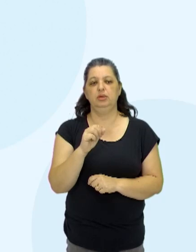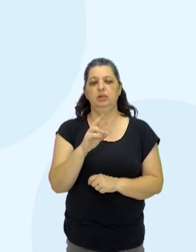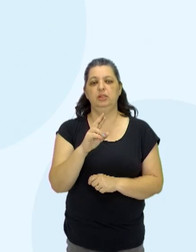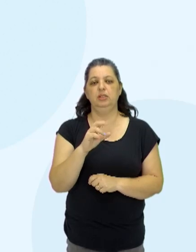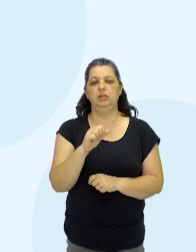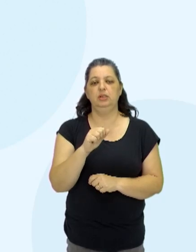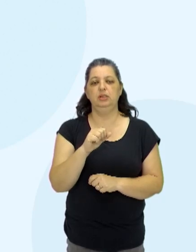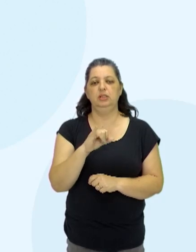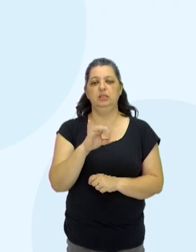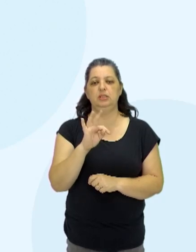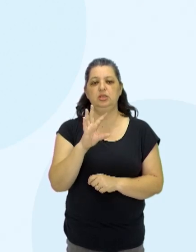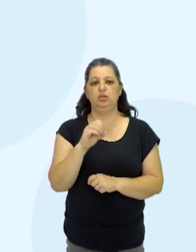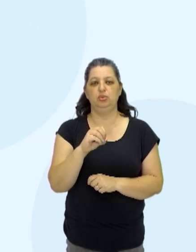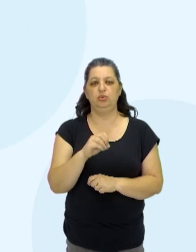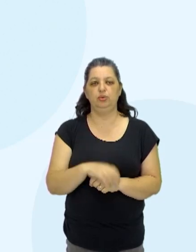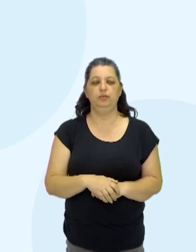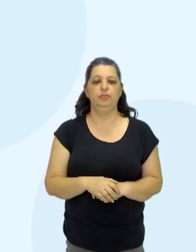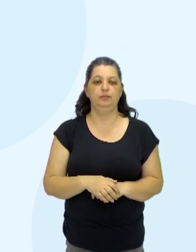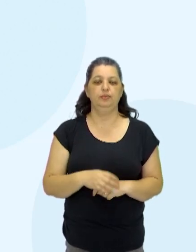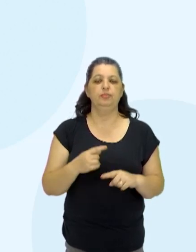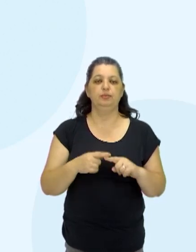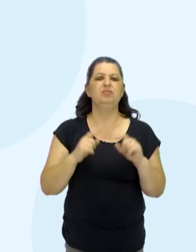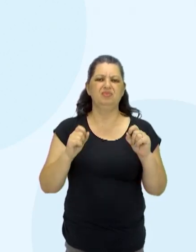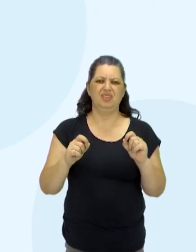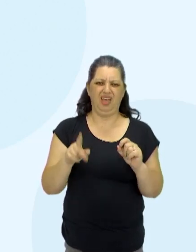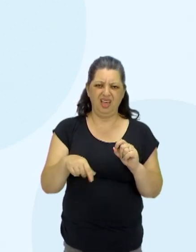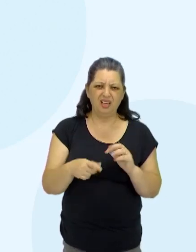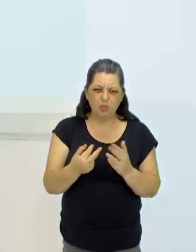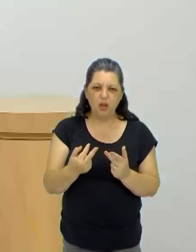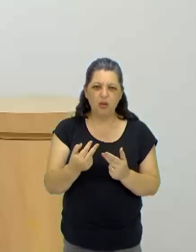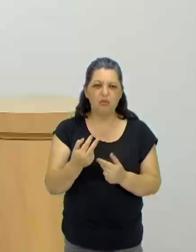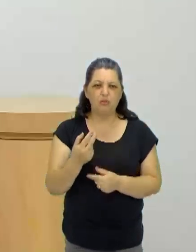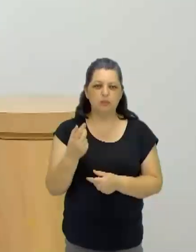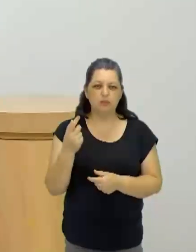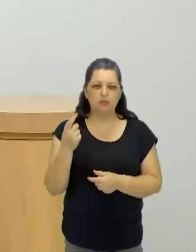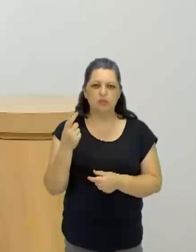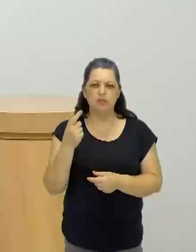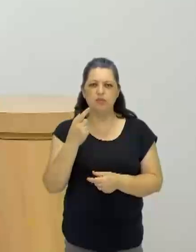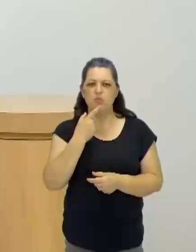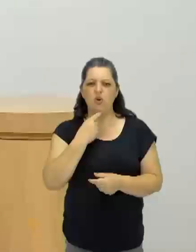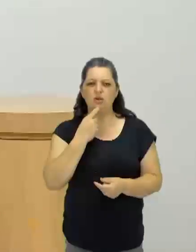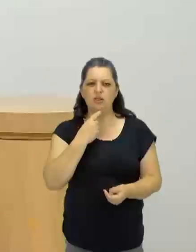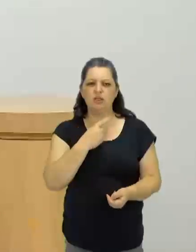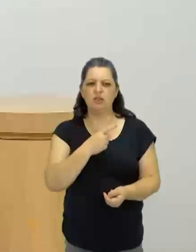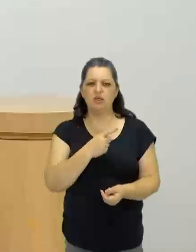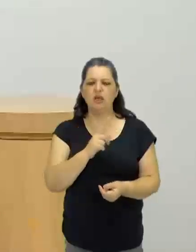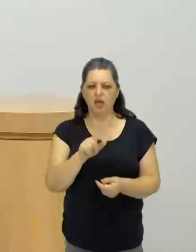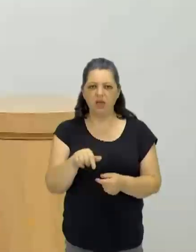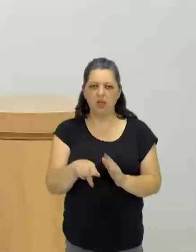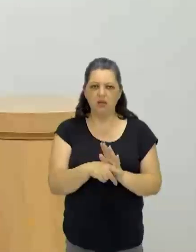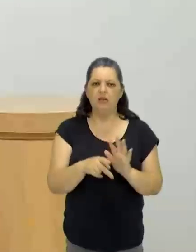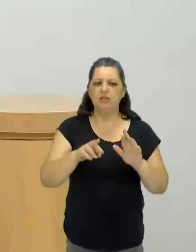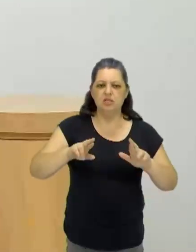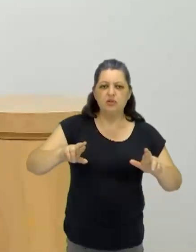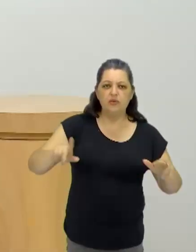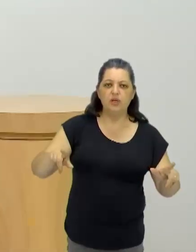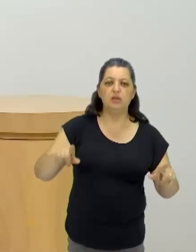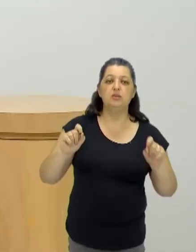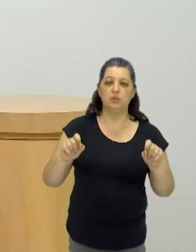depende totalmente, né? Das pessoas, suga as pessoas, o sanguessuga. Pois é, a gente não pode esquecer, volta aqui para mim, que há uma diferença